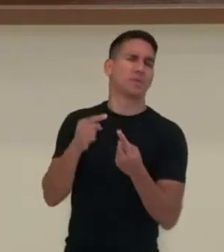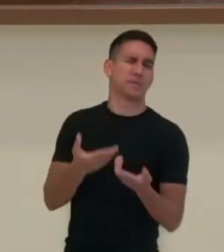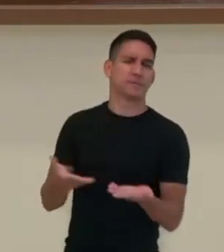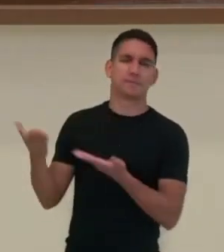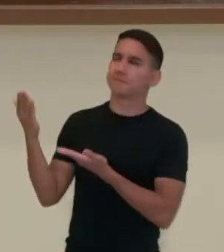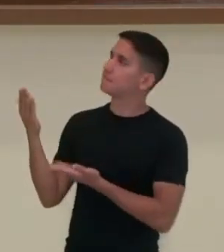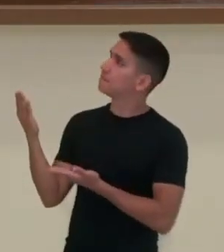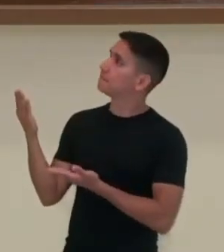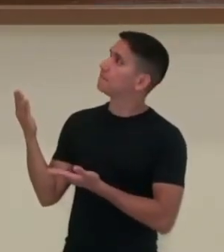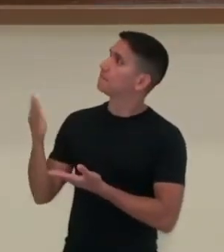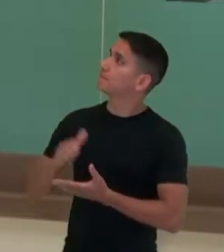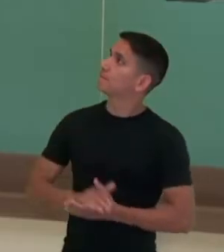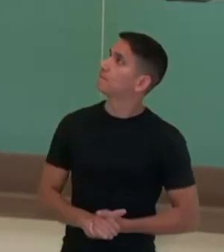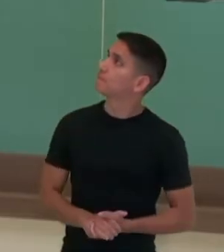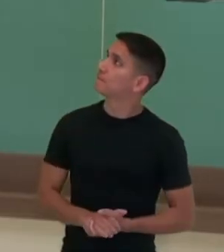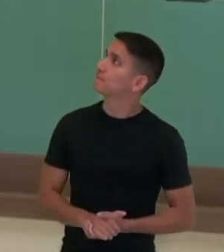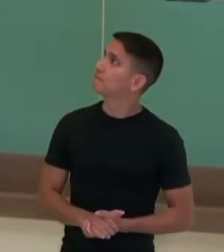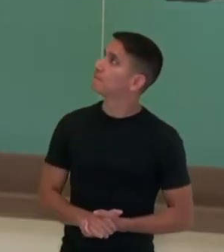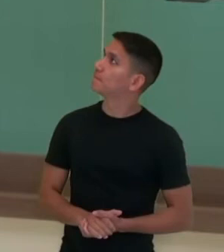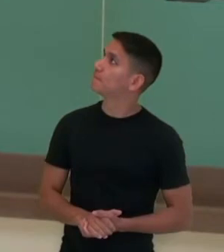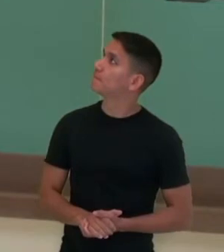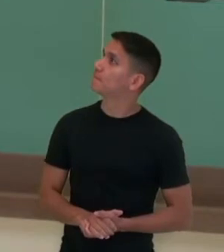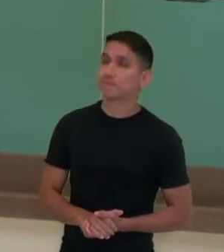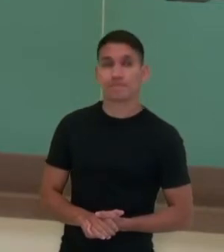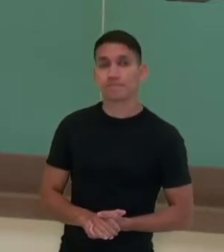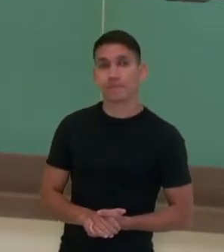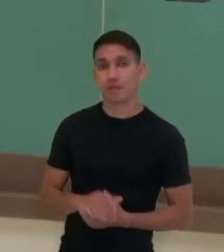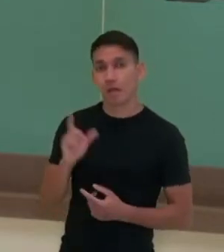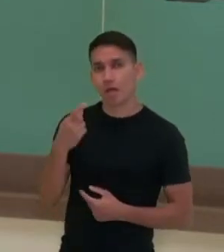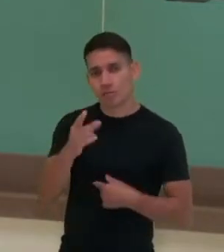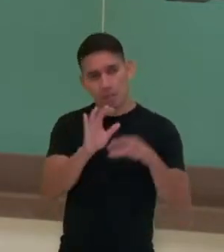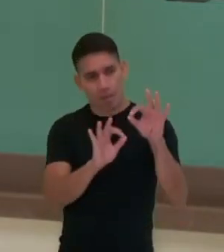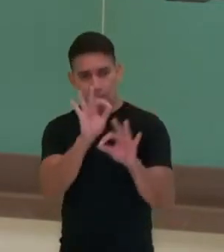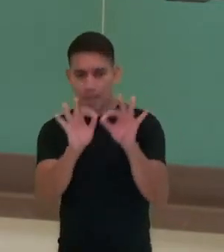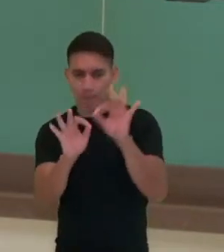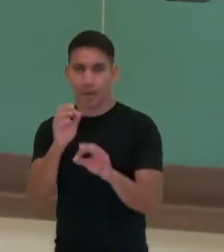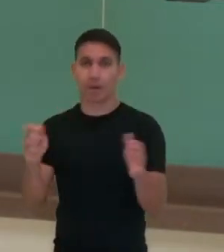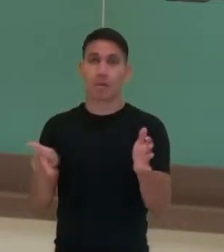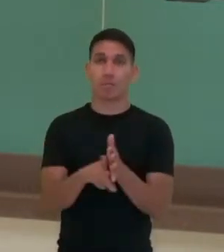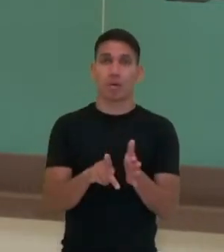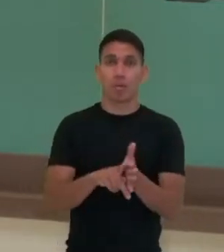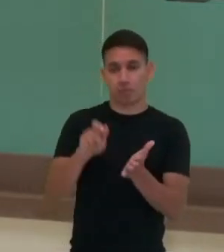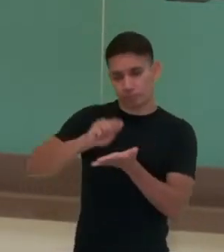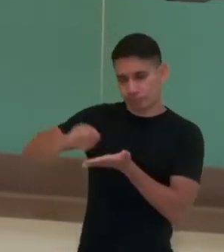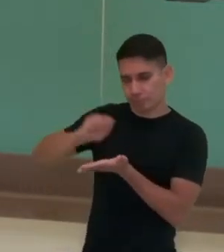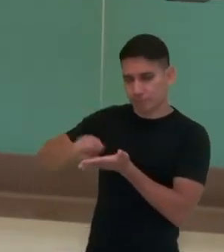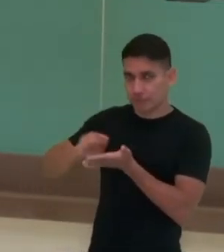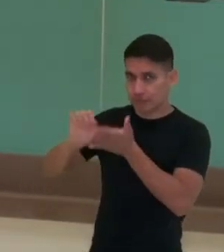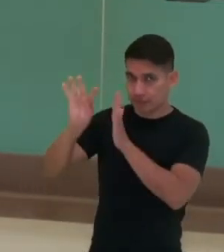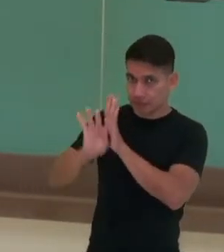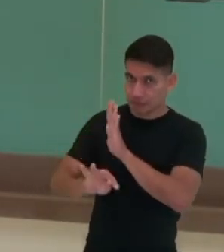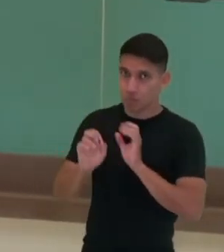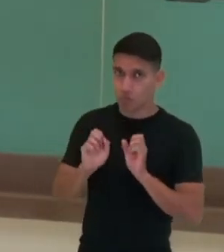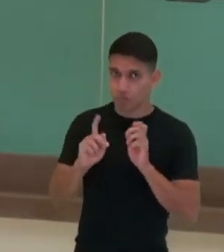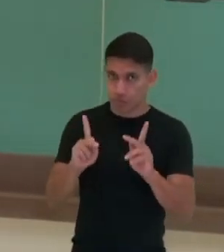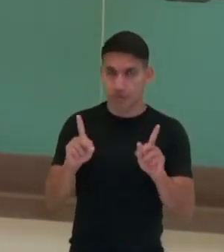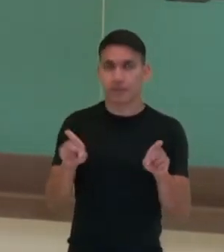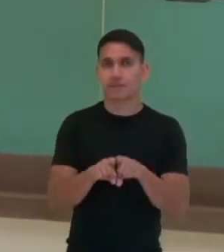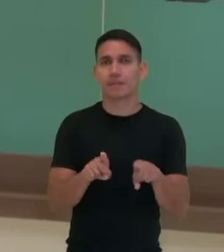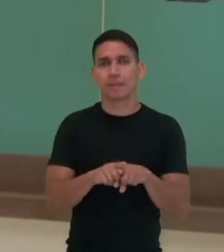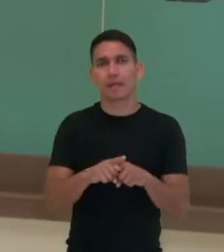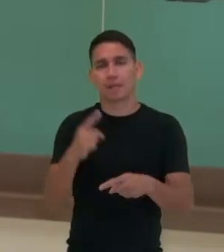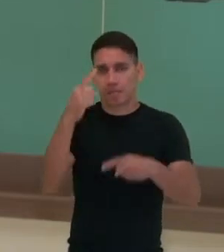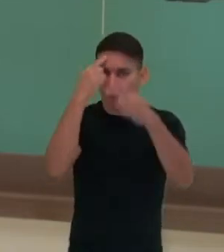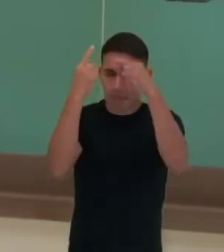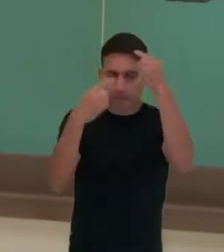objetivos? Acompanhe aqui. Vamos planejar a produção de um texto, certo? Recriar